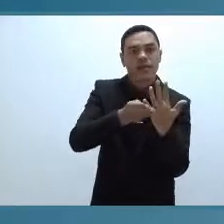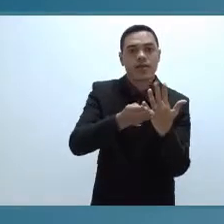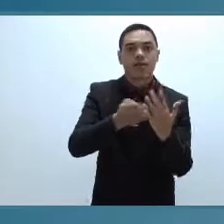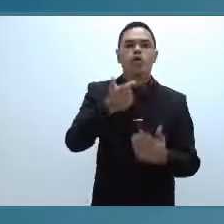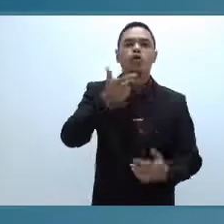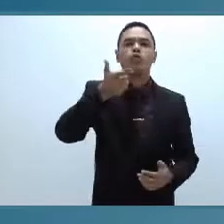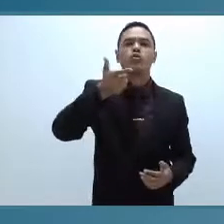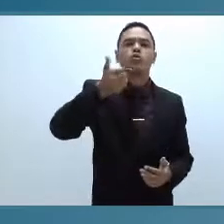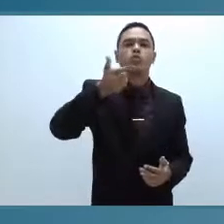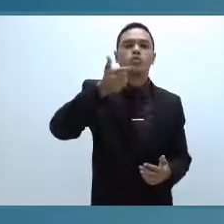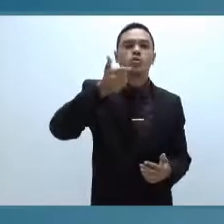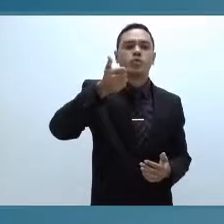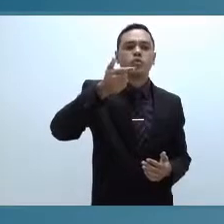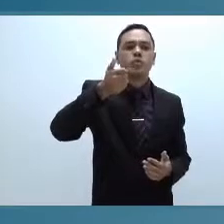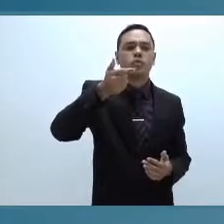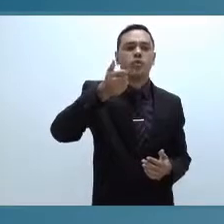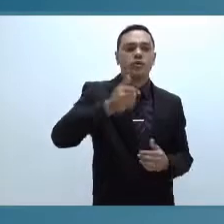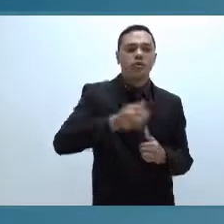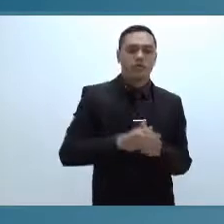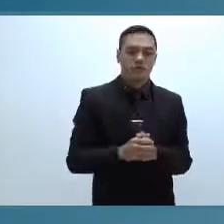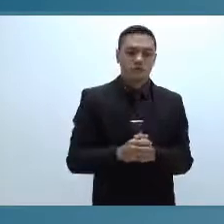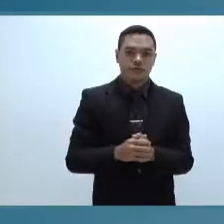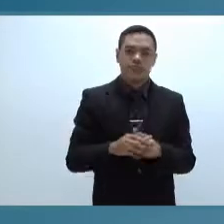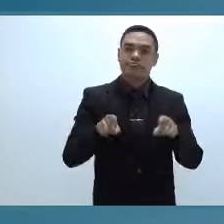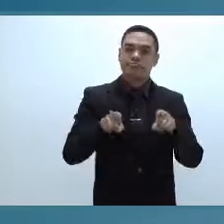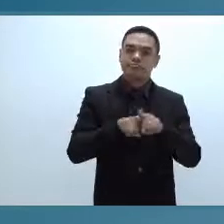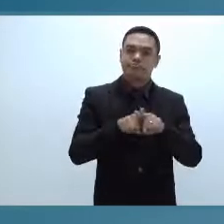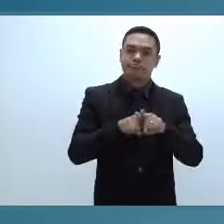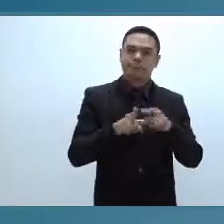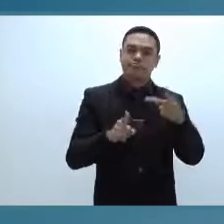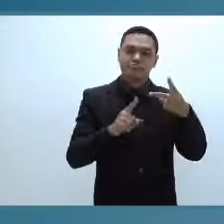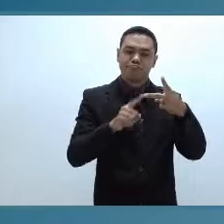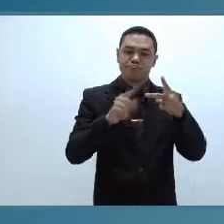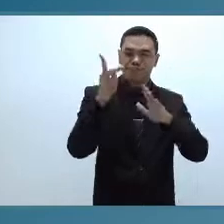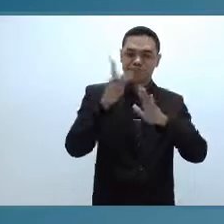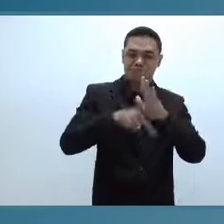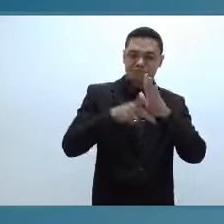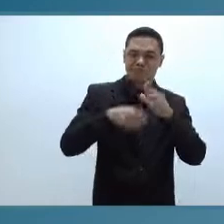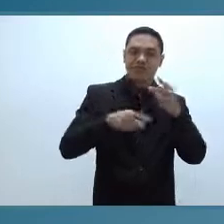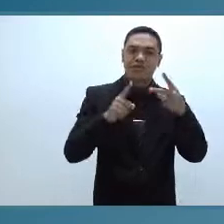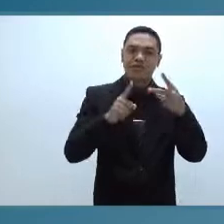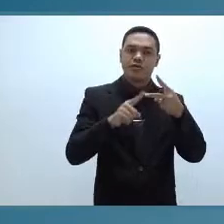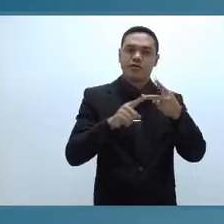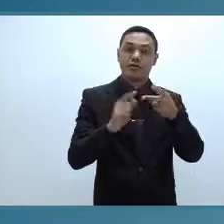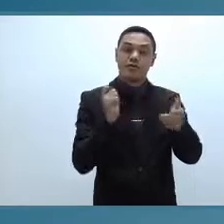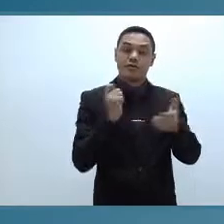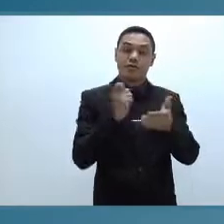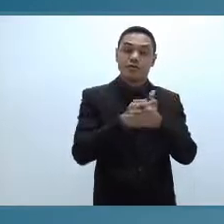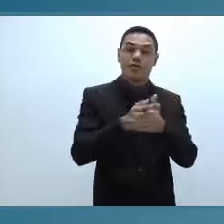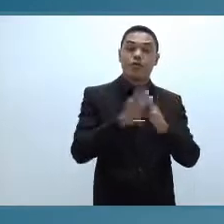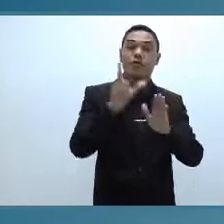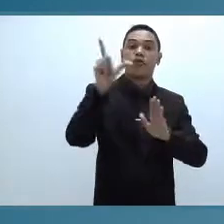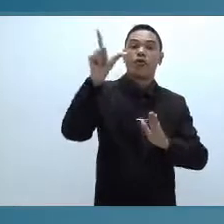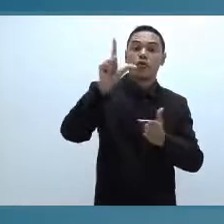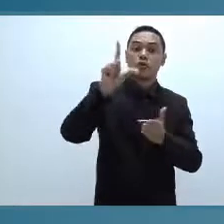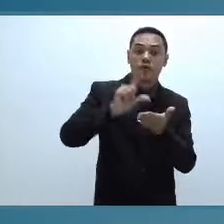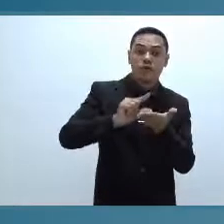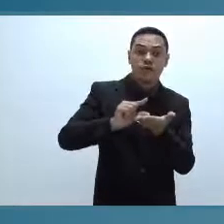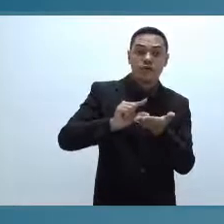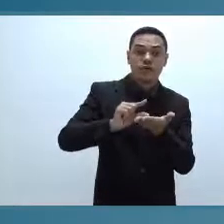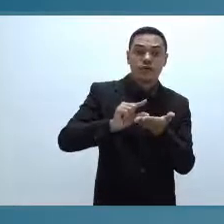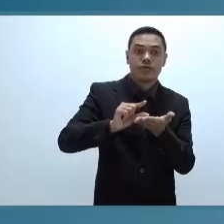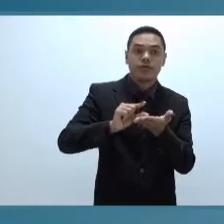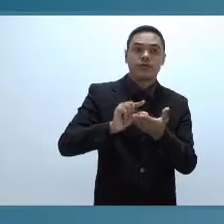2. Redução de custo. A nova alternativa de pagamento repassará o custo da tarifa